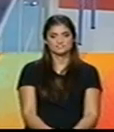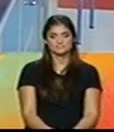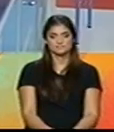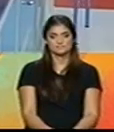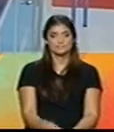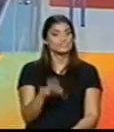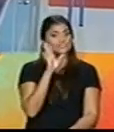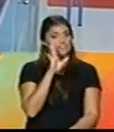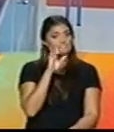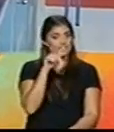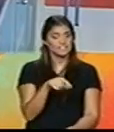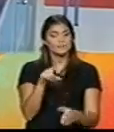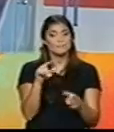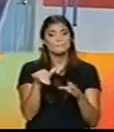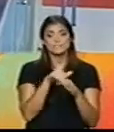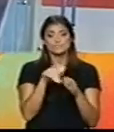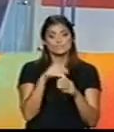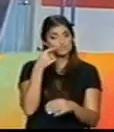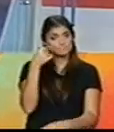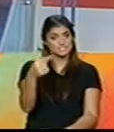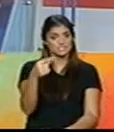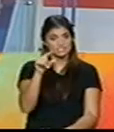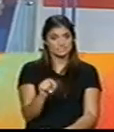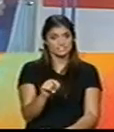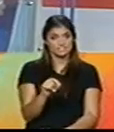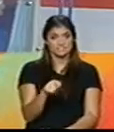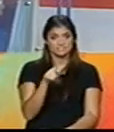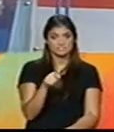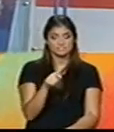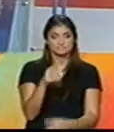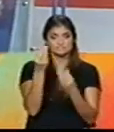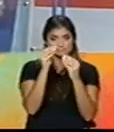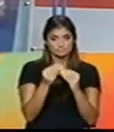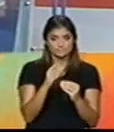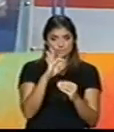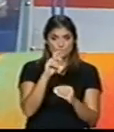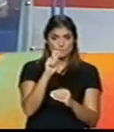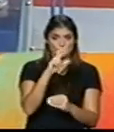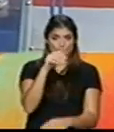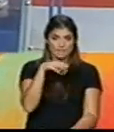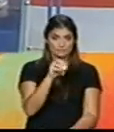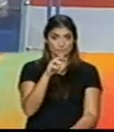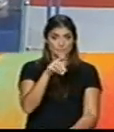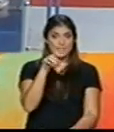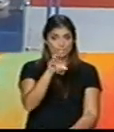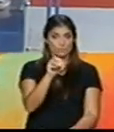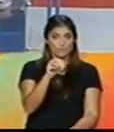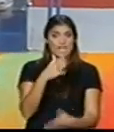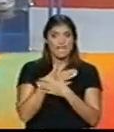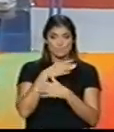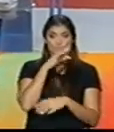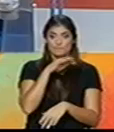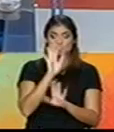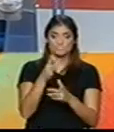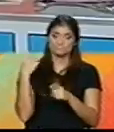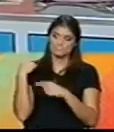eu já vi que há aqui também participações especiais. O prefácio é feito pelo Fernando Melo. Ah, sim, o Fernando Melo, que é um grande amigo de família já há alguns